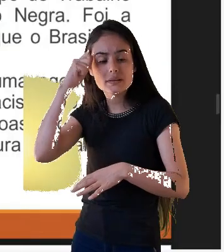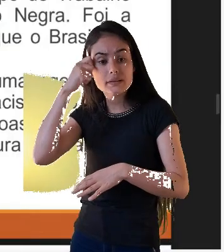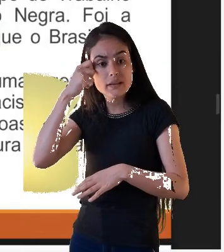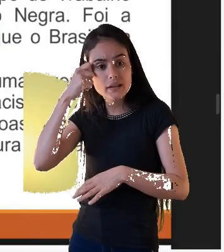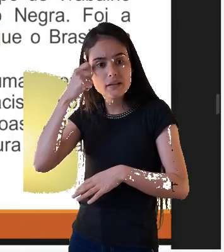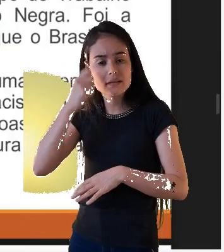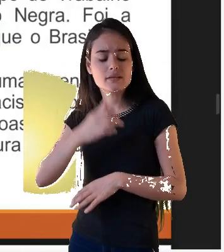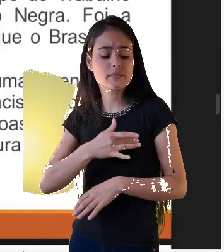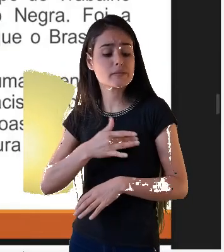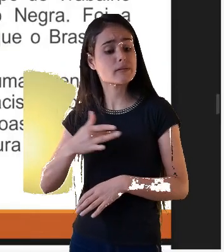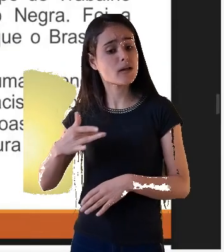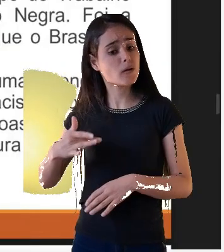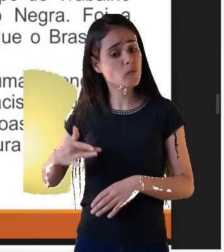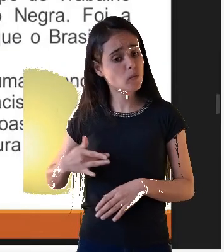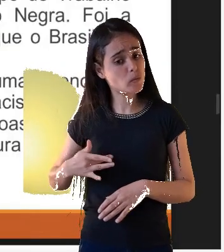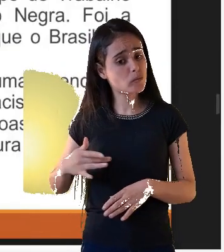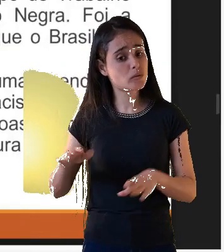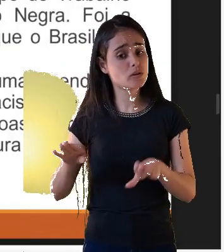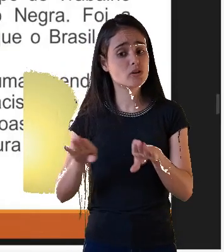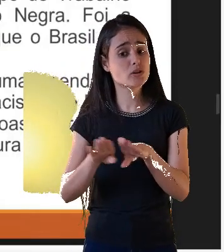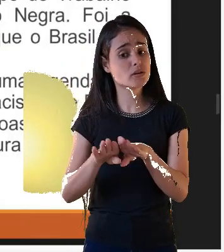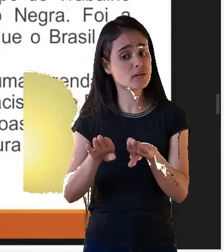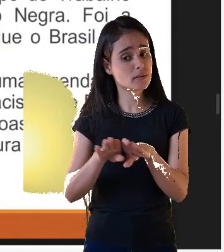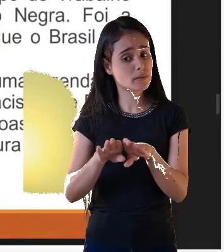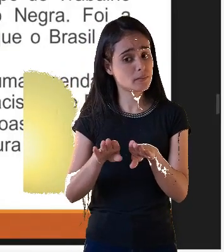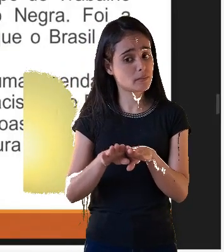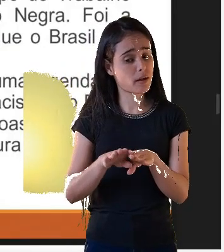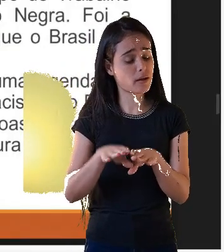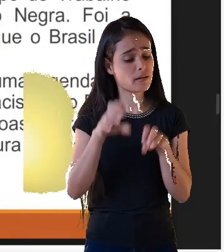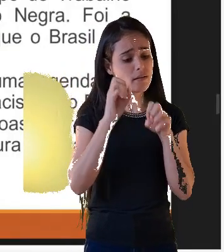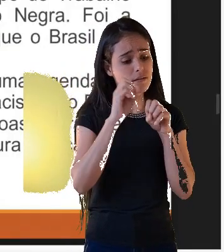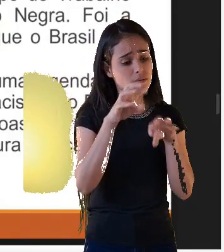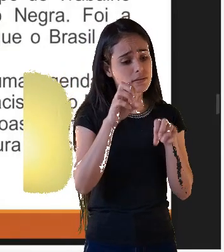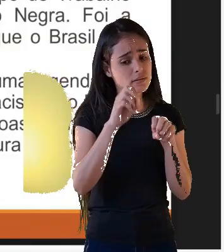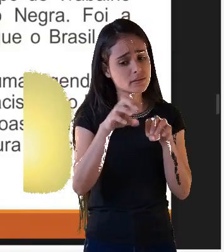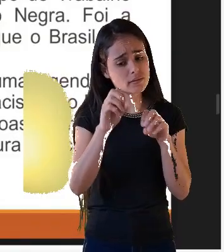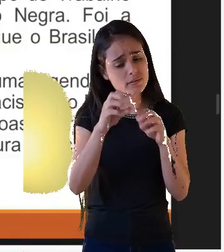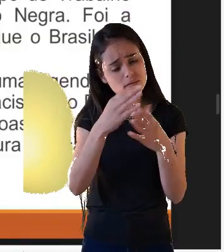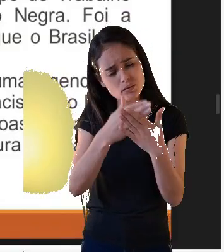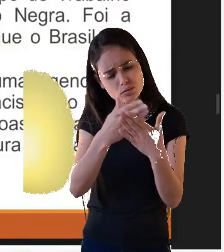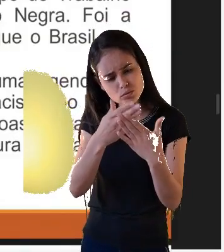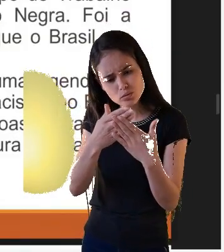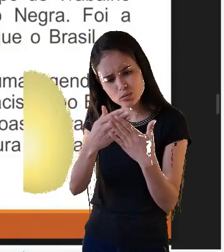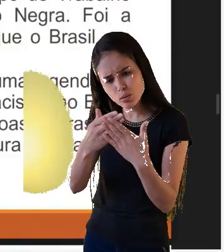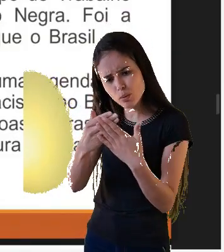esses subgrupos acabaram, ainda hoje, né,